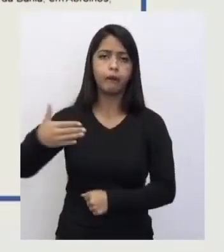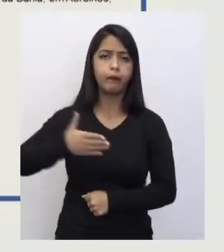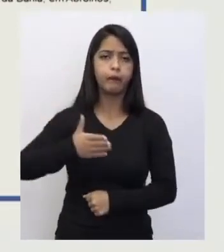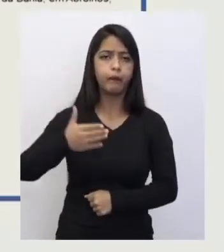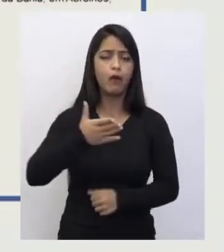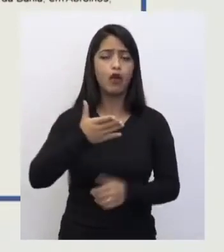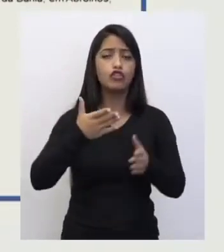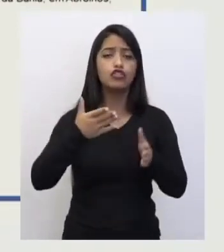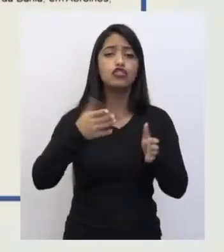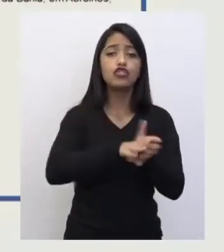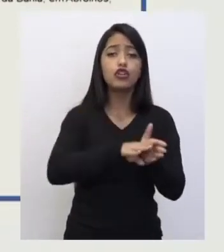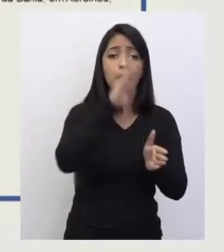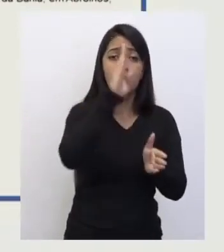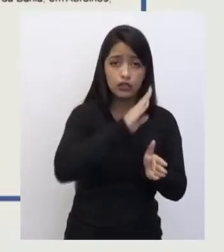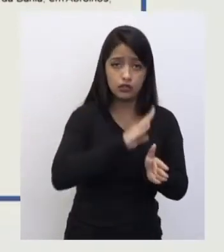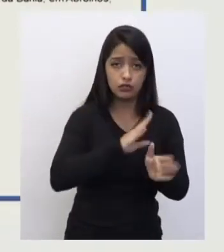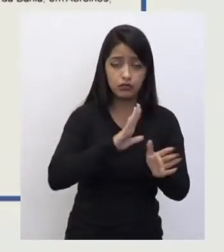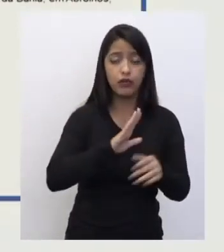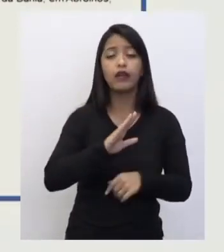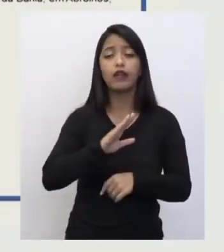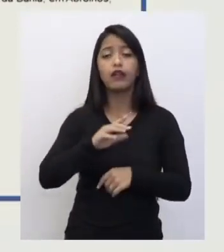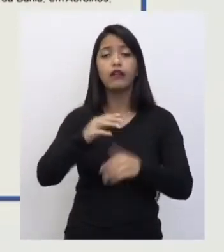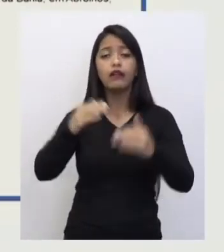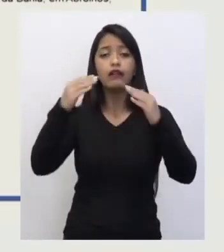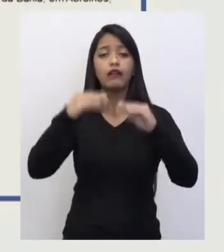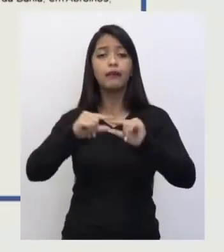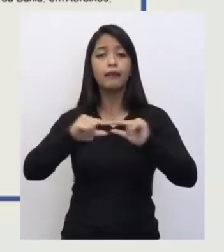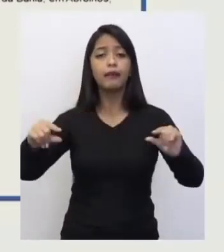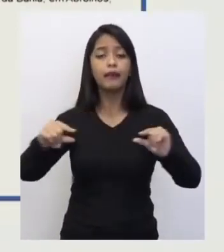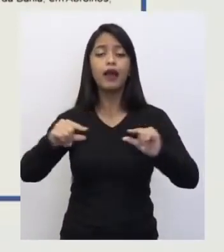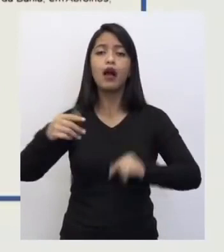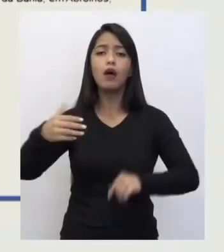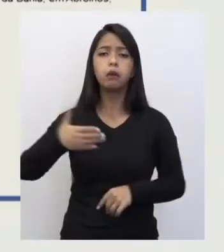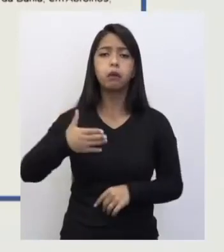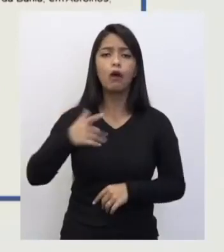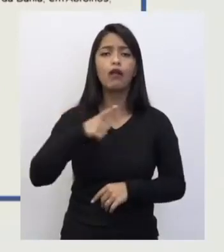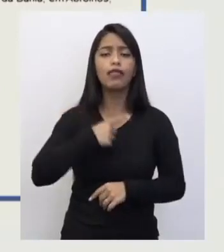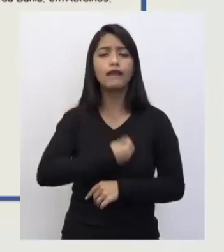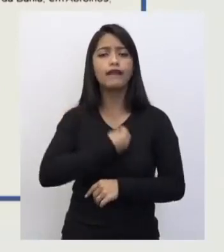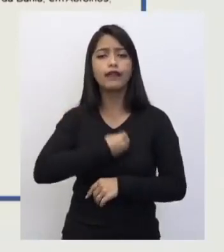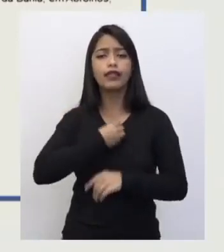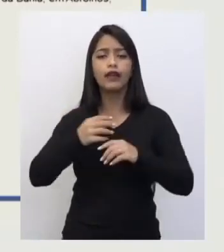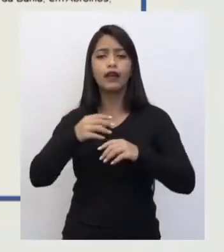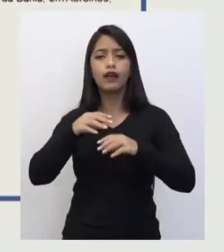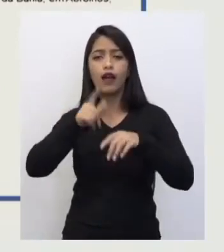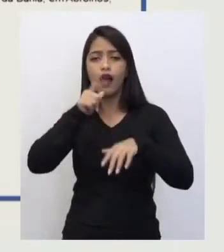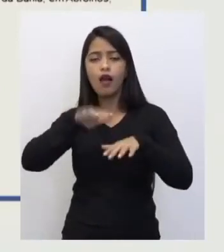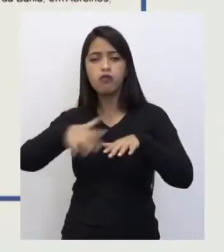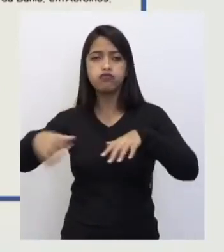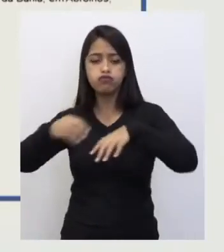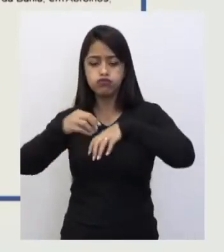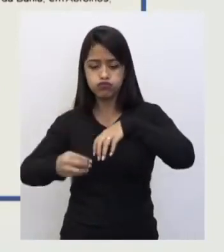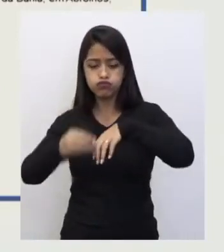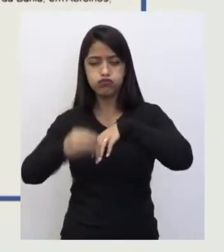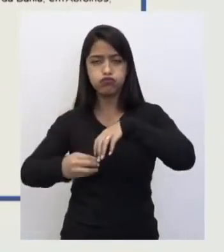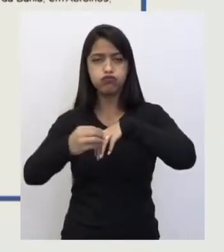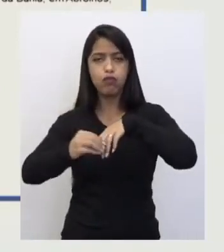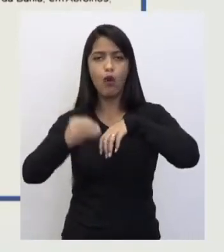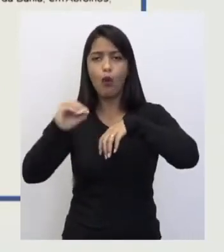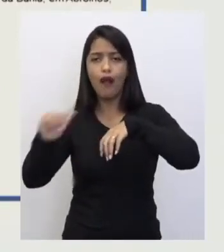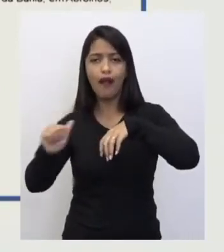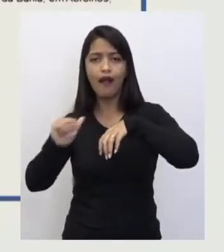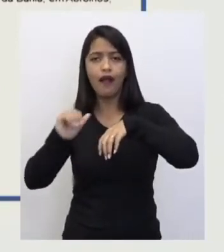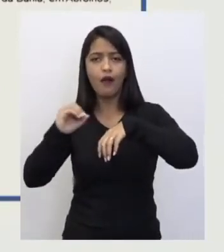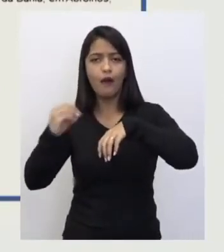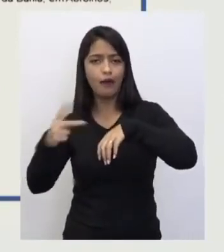todos os oceanos, não faria diferença porque eu não estou conectando o meu texto, eu estou apenas jogando as informações, né? O